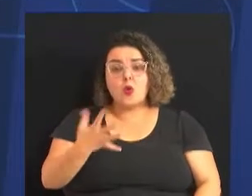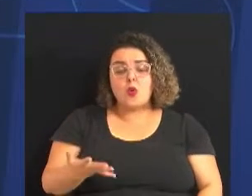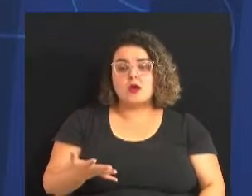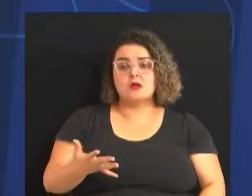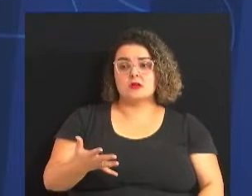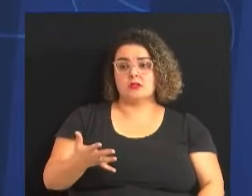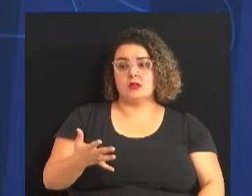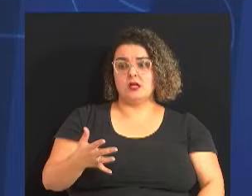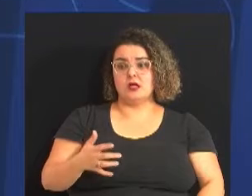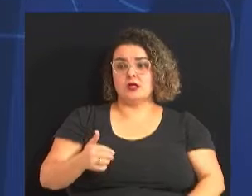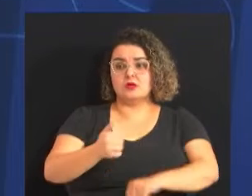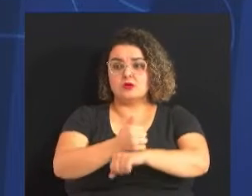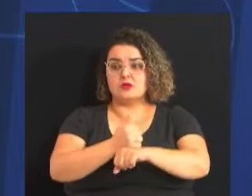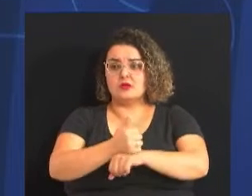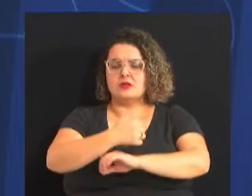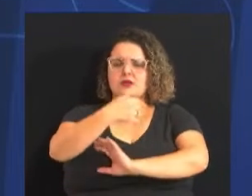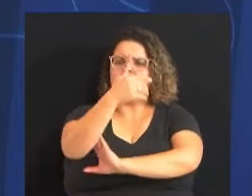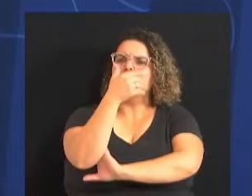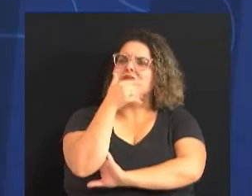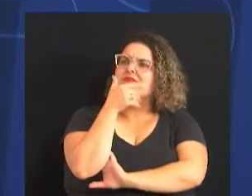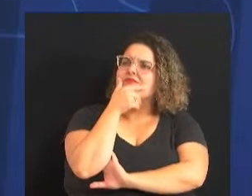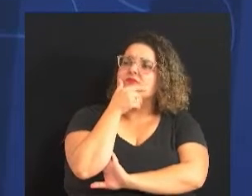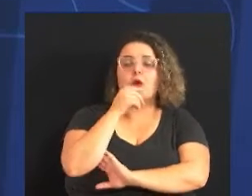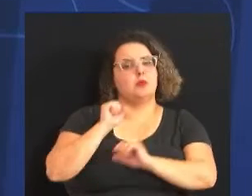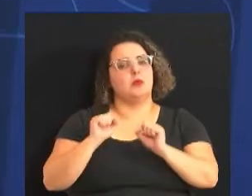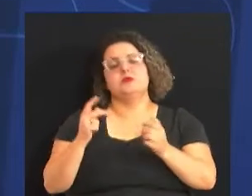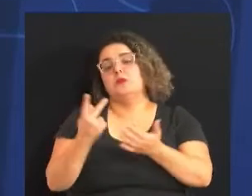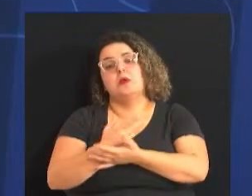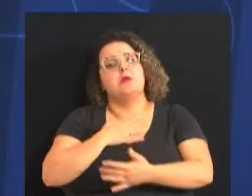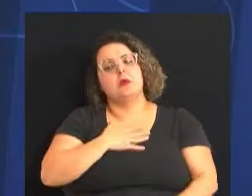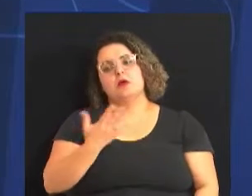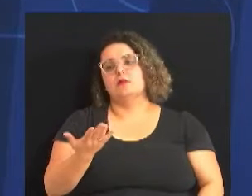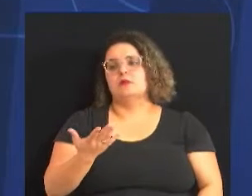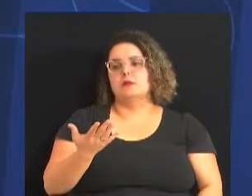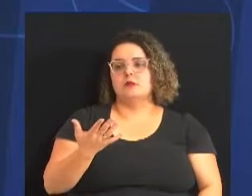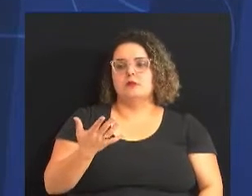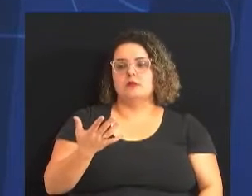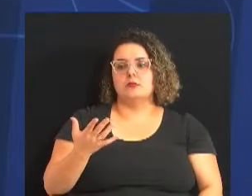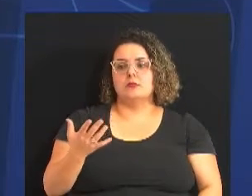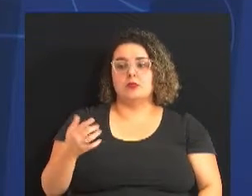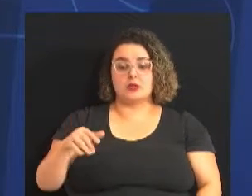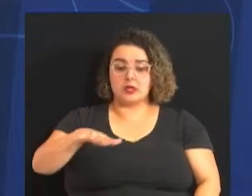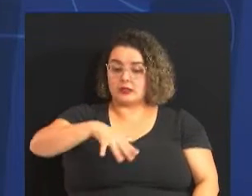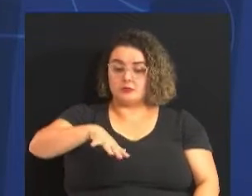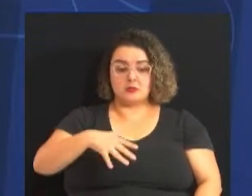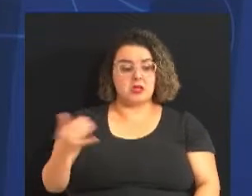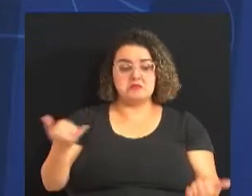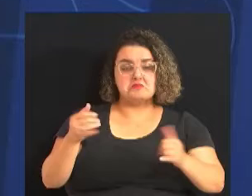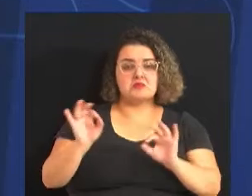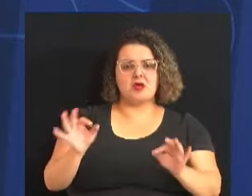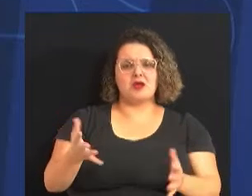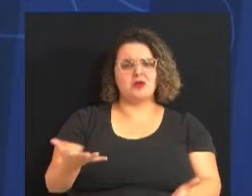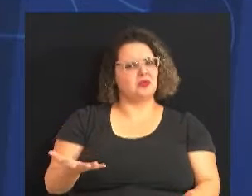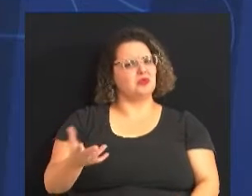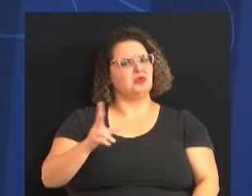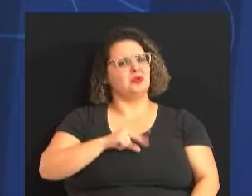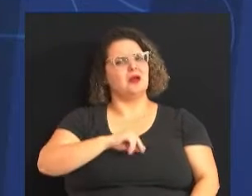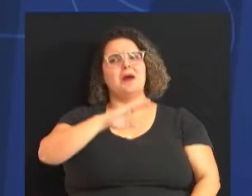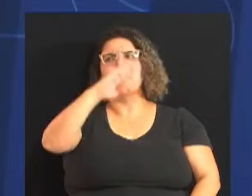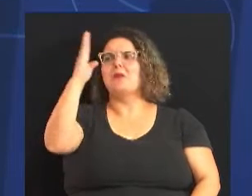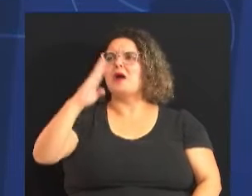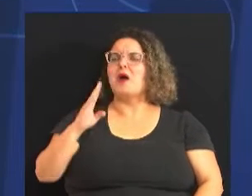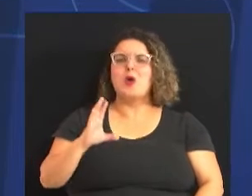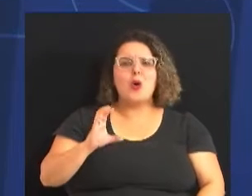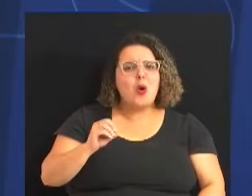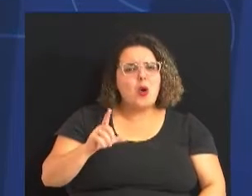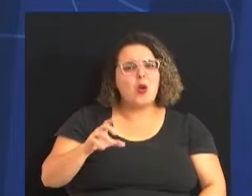que estavam lá. Eu fiquei, pode ser um erro meu, pode ser, porque na minha bolha não se comentou muito aquilo, mas eu falei, poxa, um Brasil e Colômbia, o jogo foi para